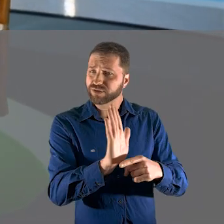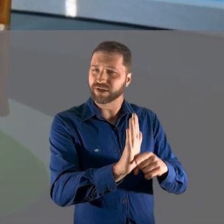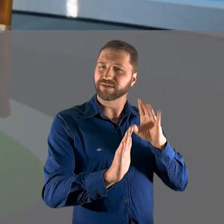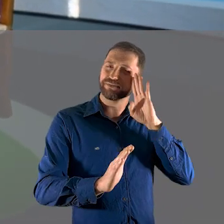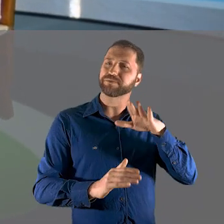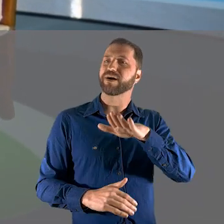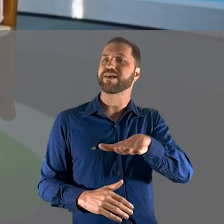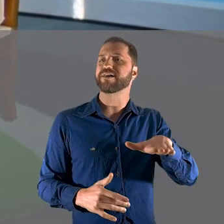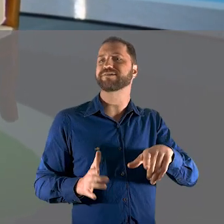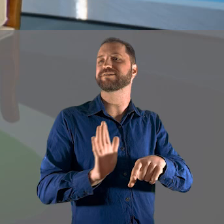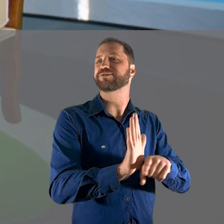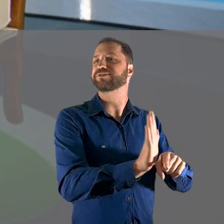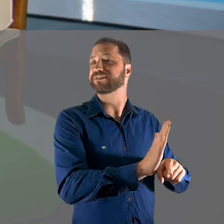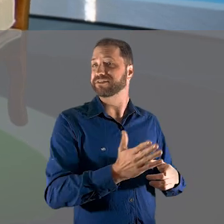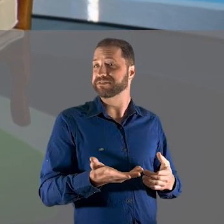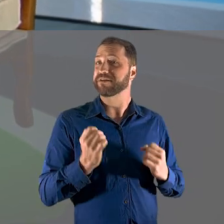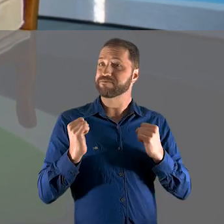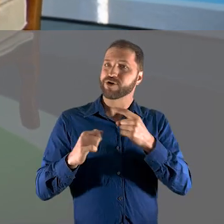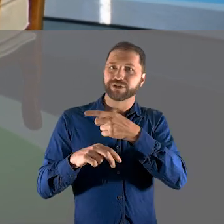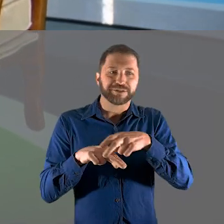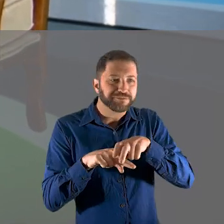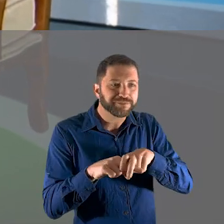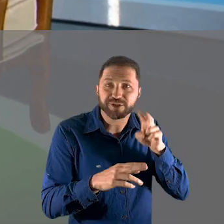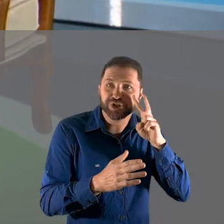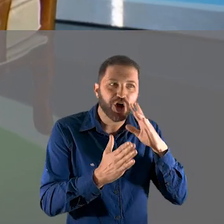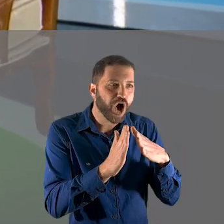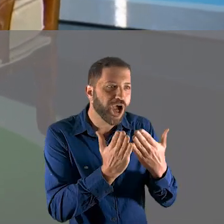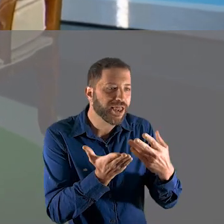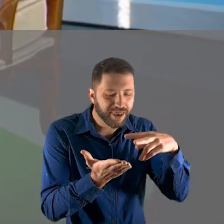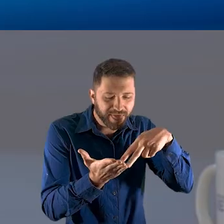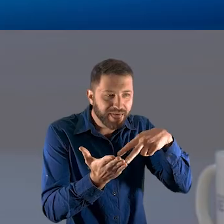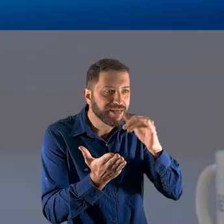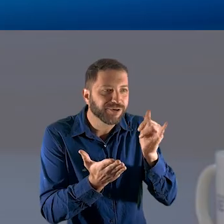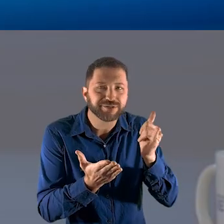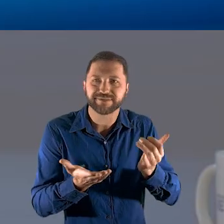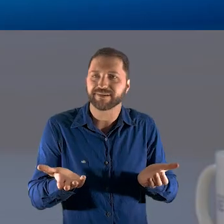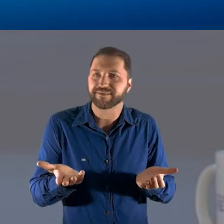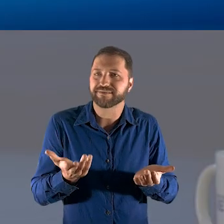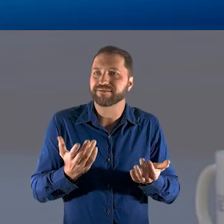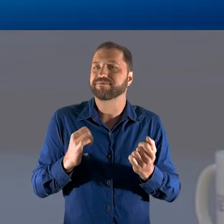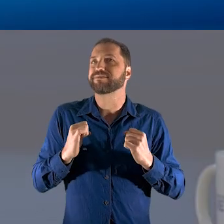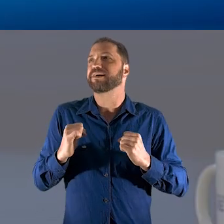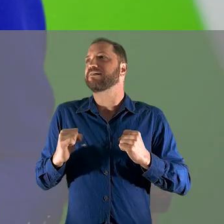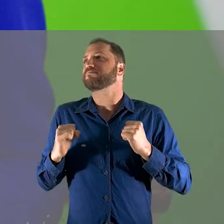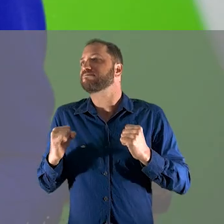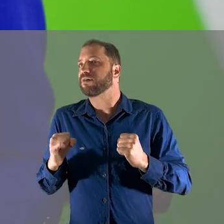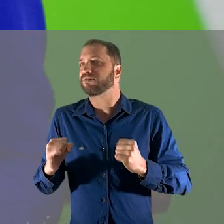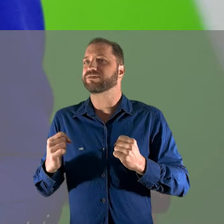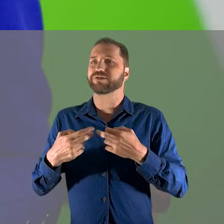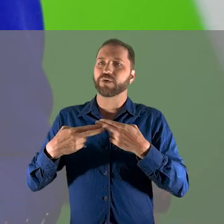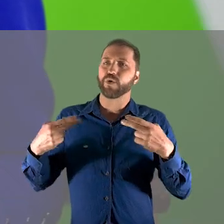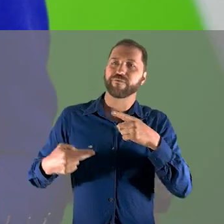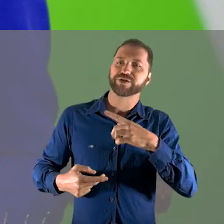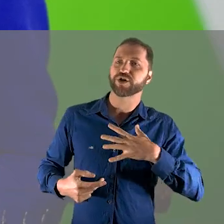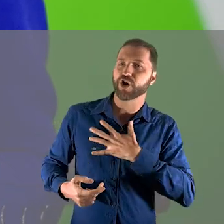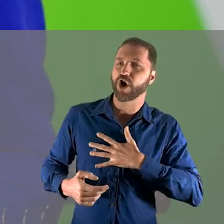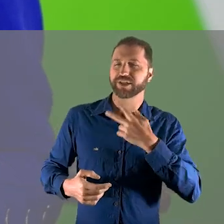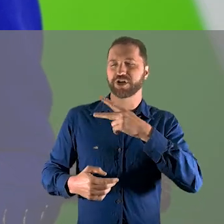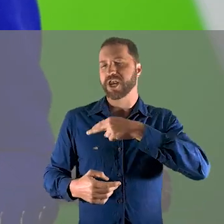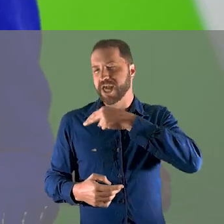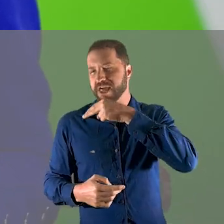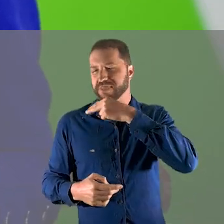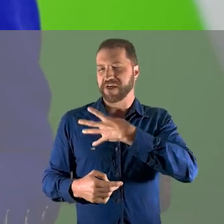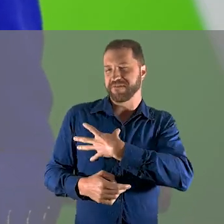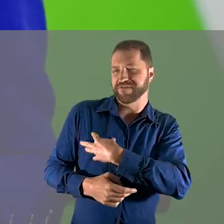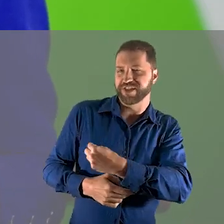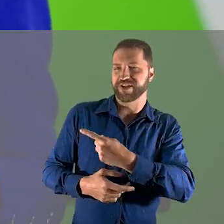você se envolver numa instituição principalmente de crianças né porque você pode contar uma história você pode levar alguma